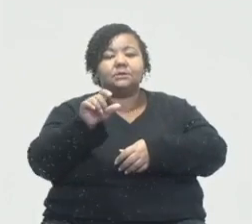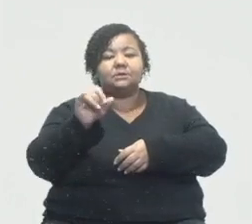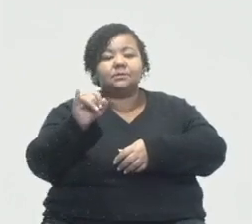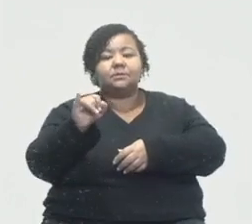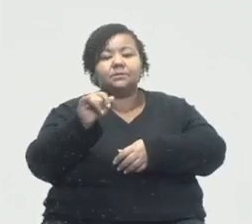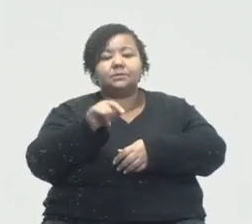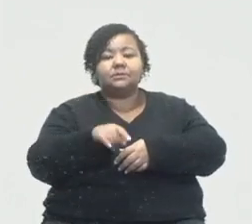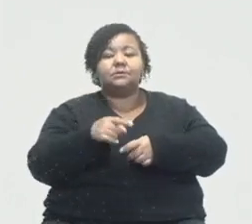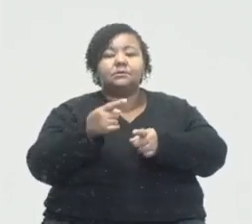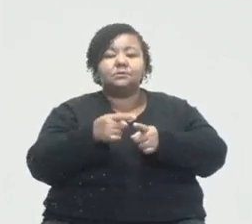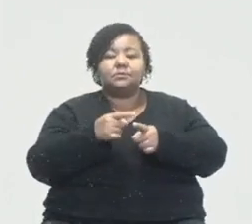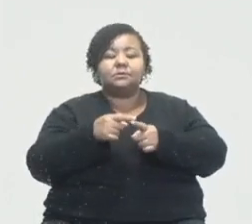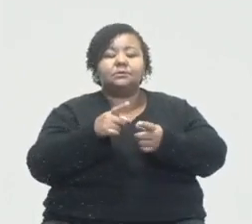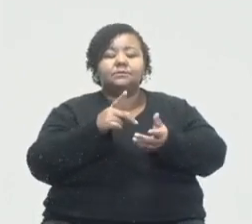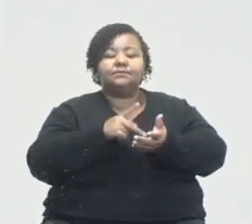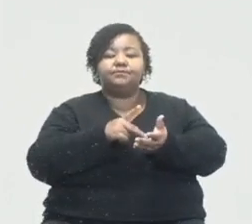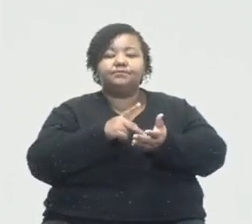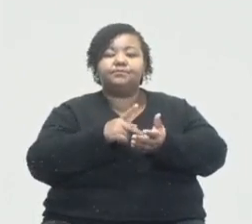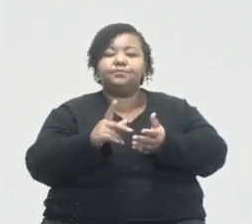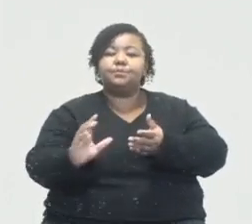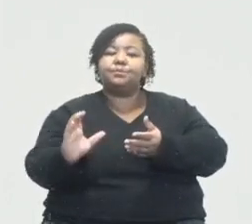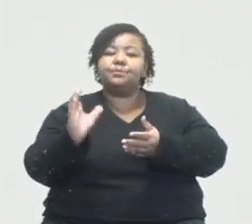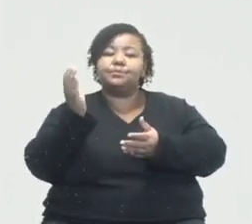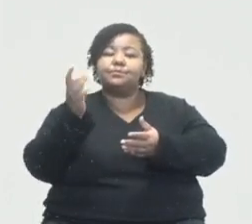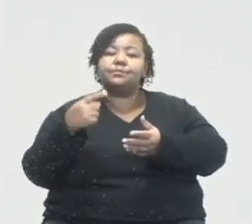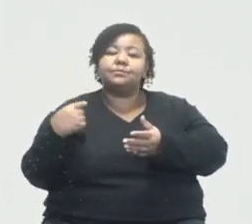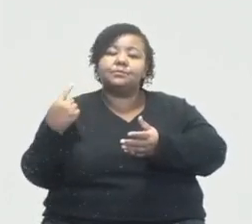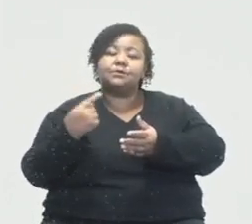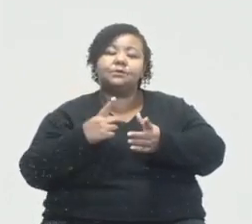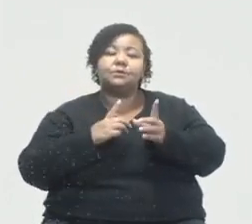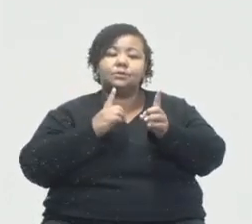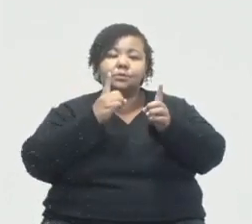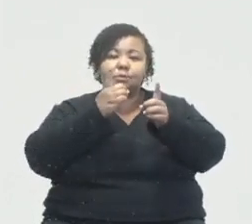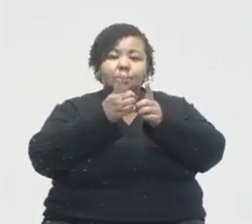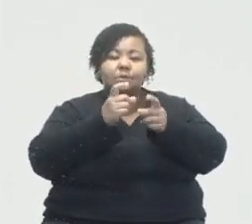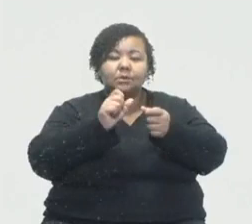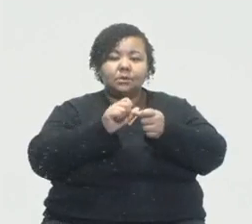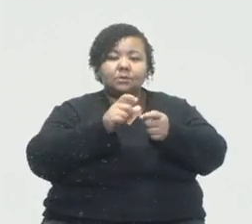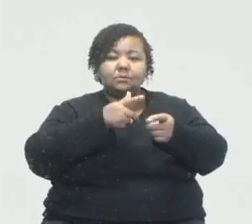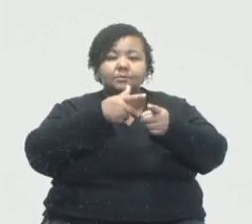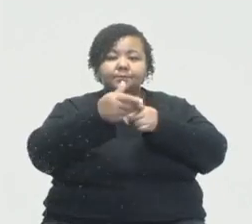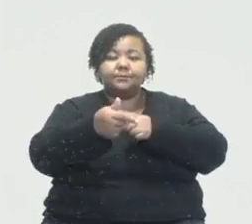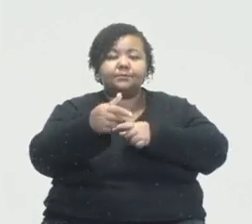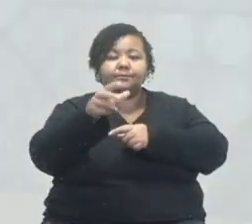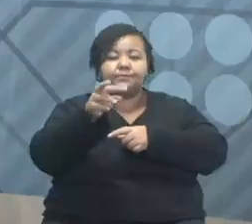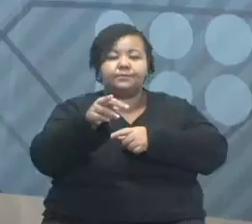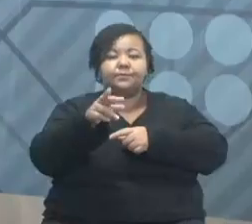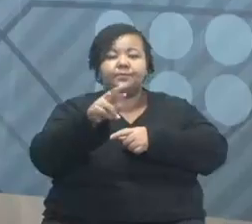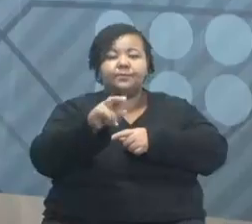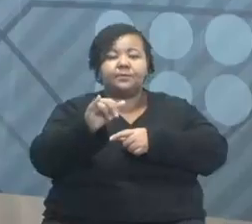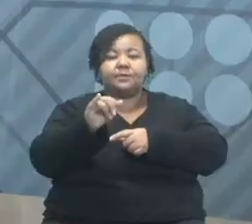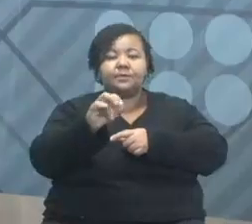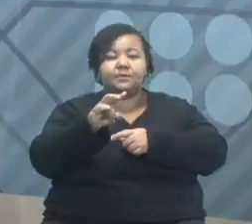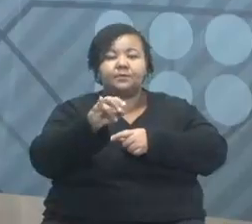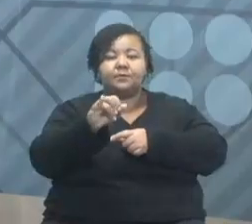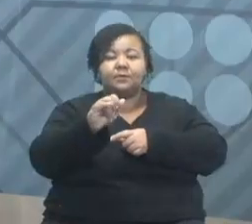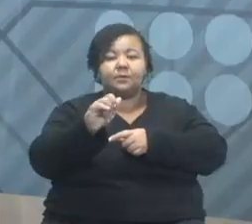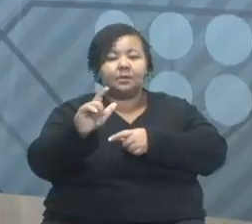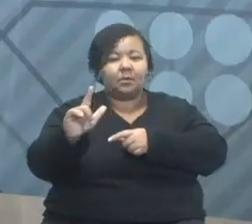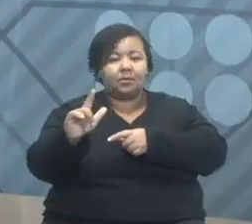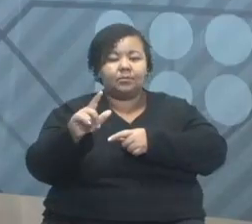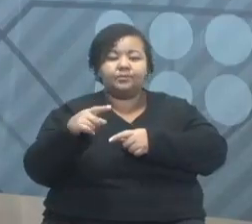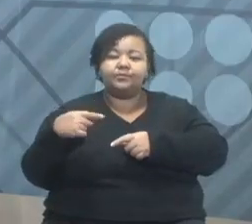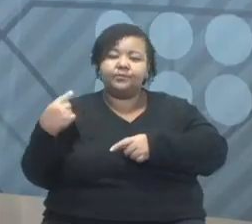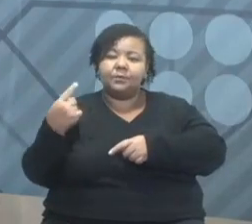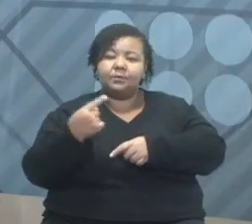independente, pois realmente acontece isso, a gente encontra a solução trivial. Observe ali que nós podemos notar